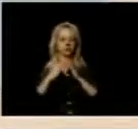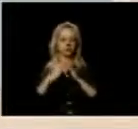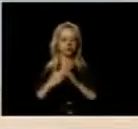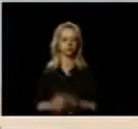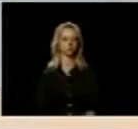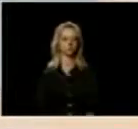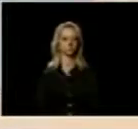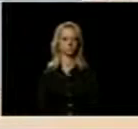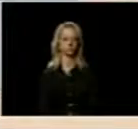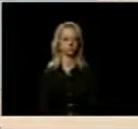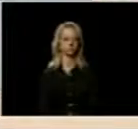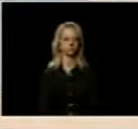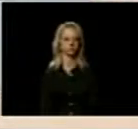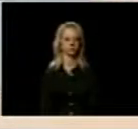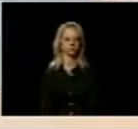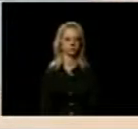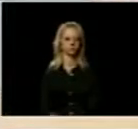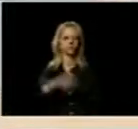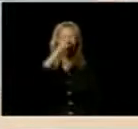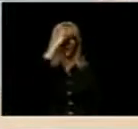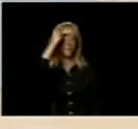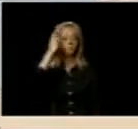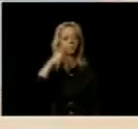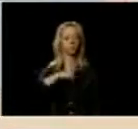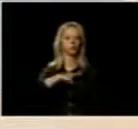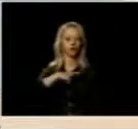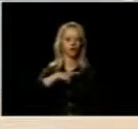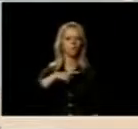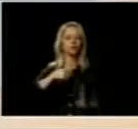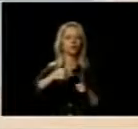de loucura. Hein?